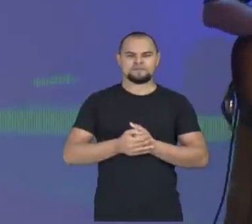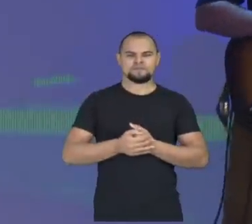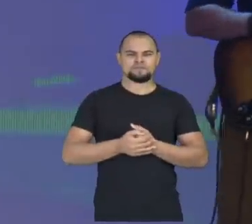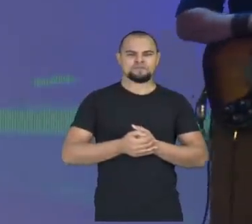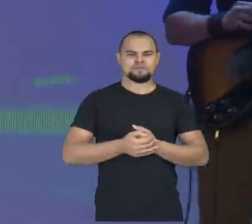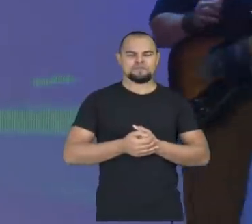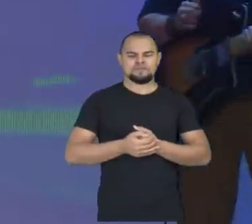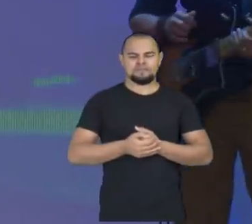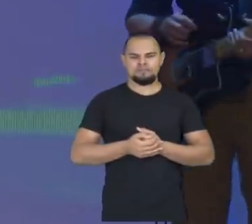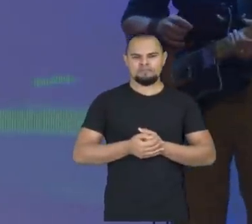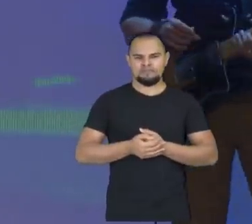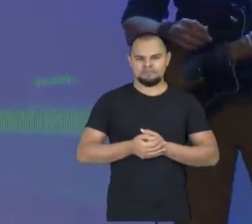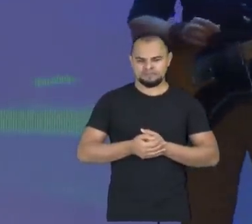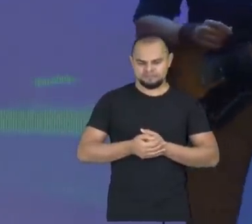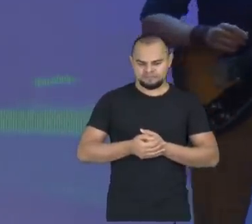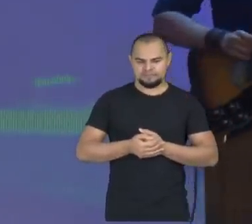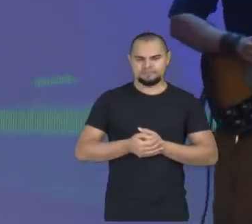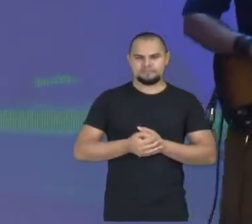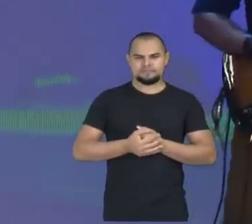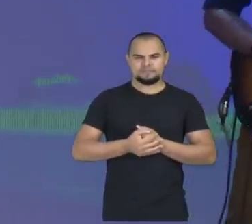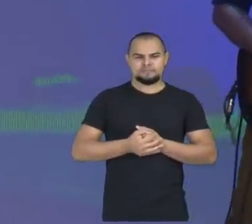glórias ao Senhor.